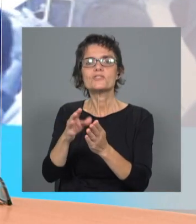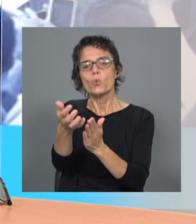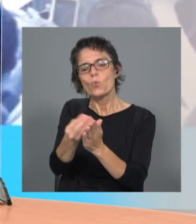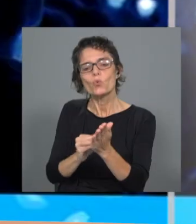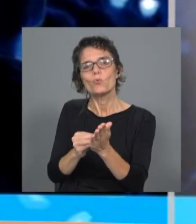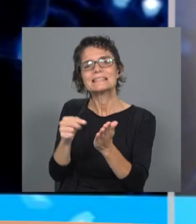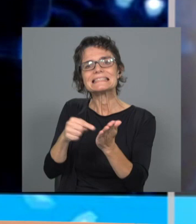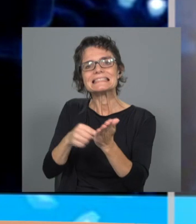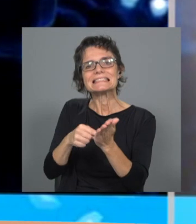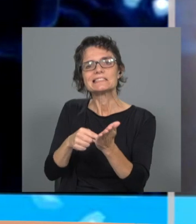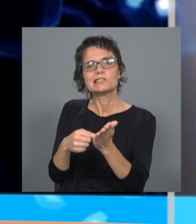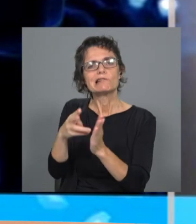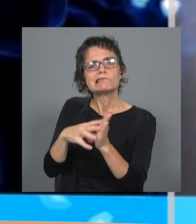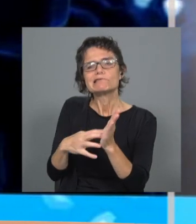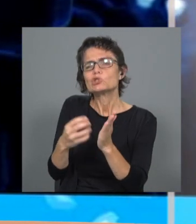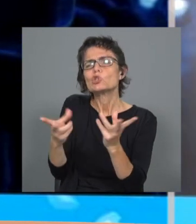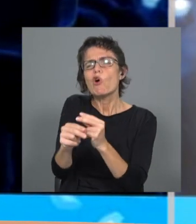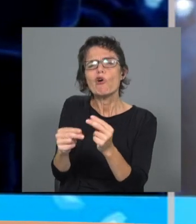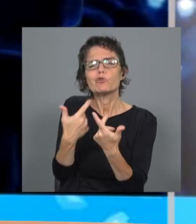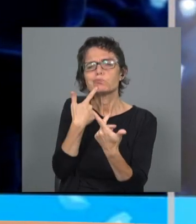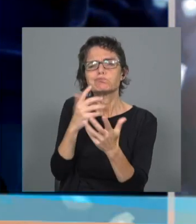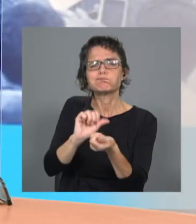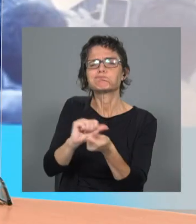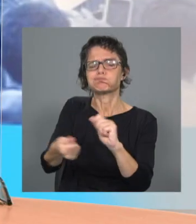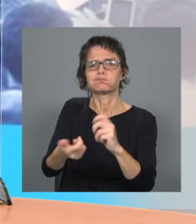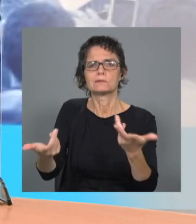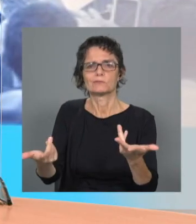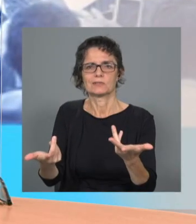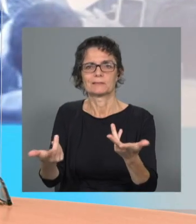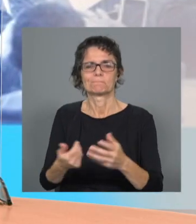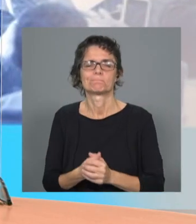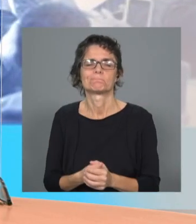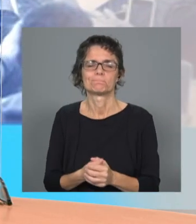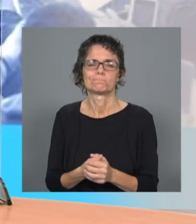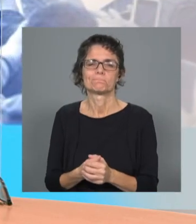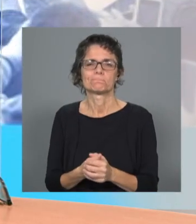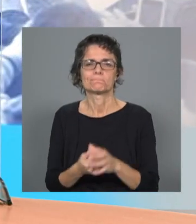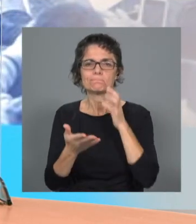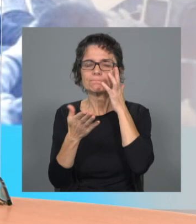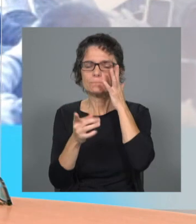esquemas do passado e não é isso que está em causa. Não? A percepção que vais tendo também é que